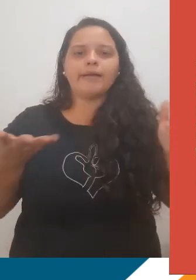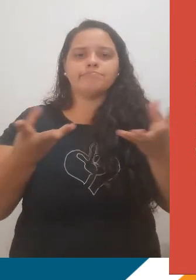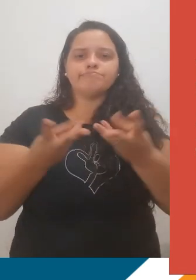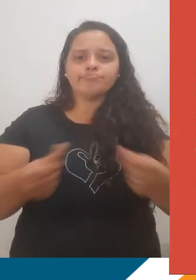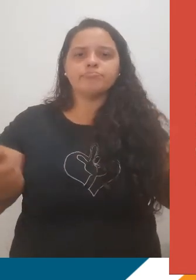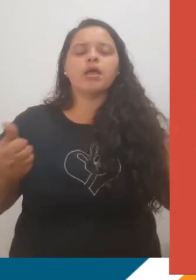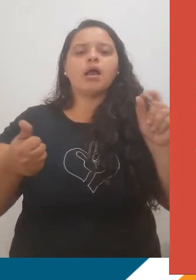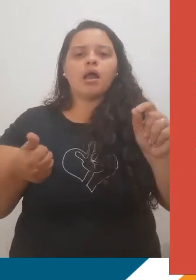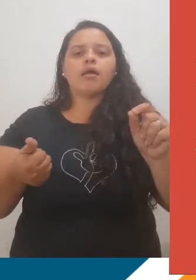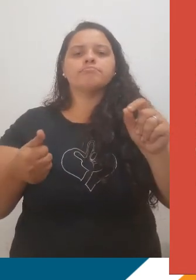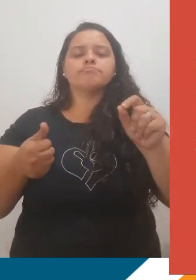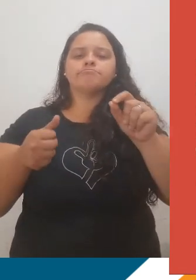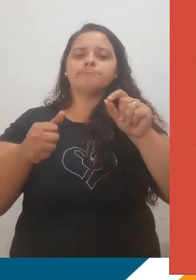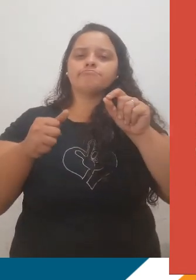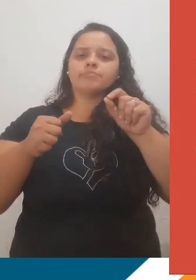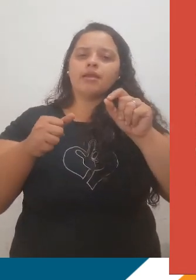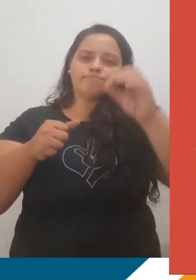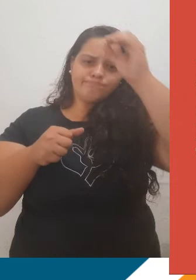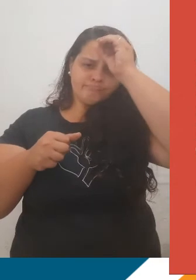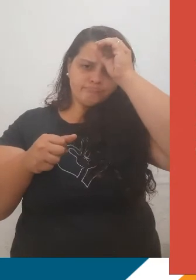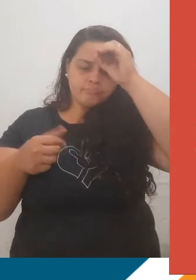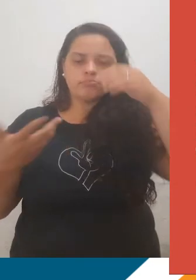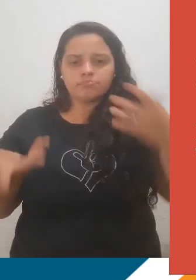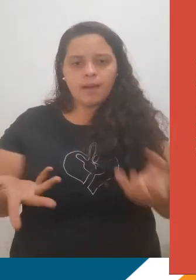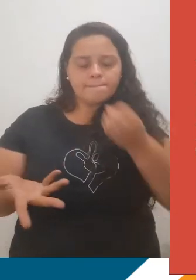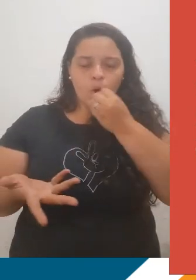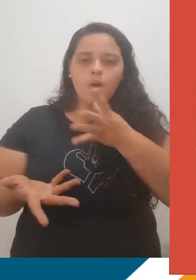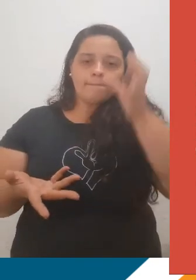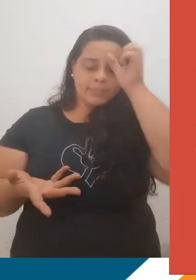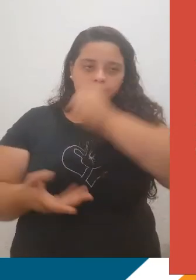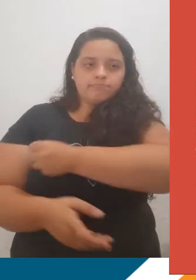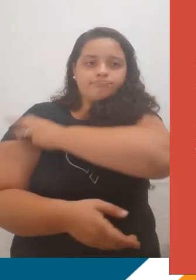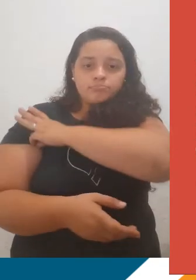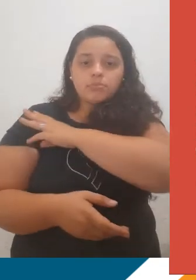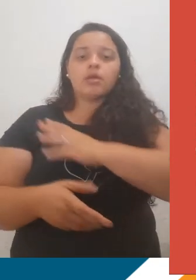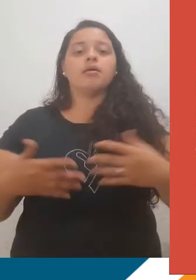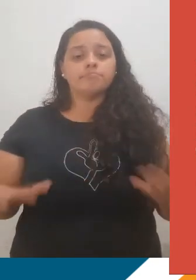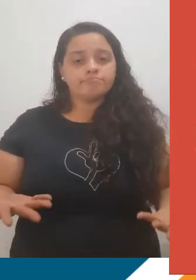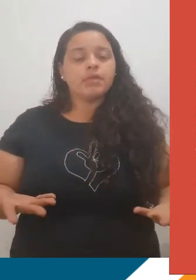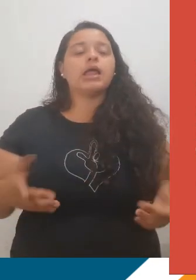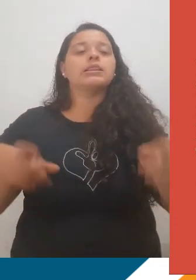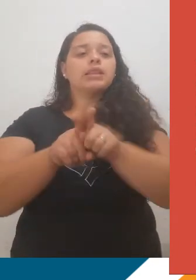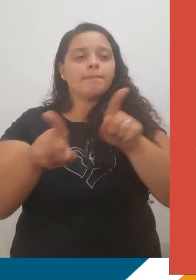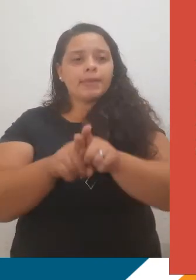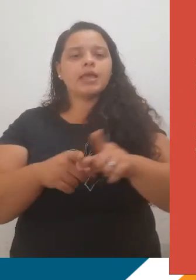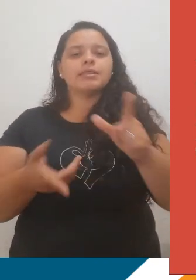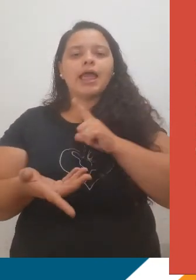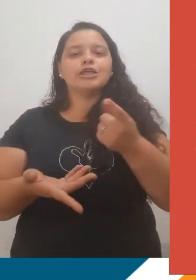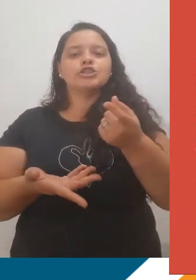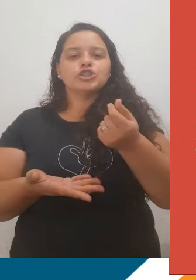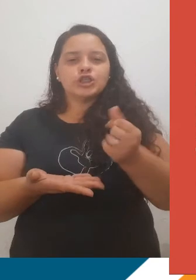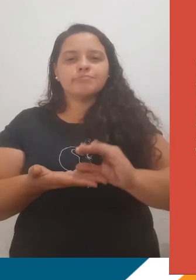bancária que visava a concessão de créditos para os pequenos agricultores para complementar a questão da reforma agrária. Não adianta só dar a